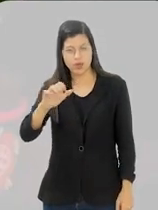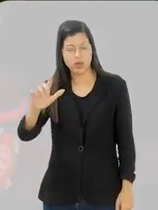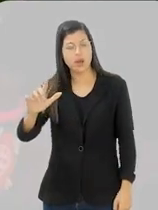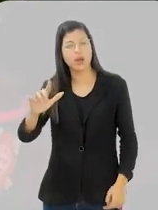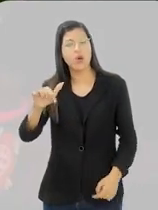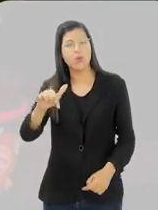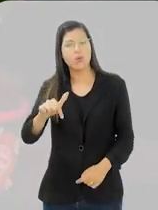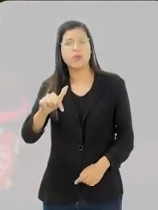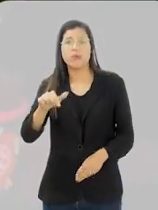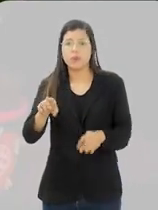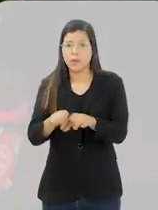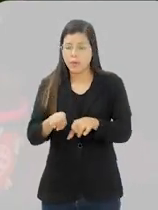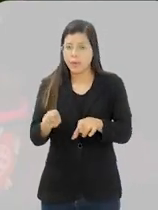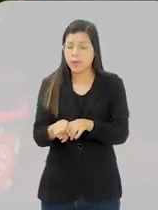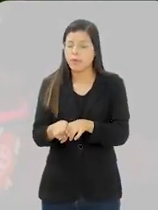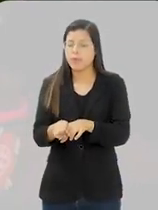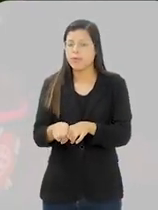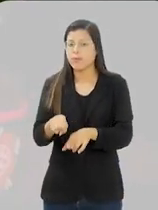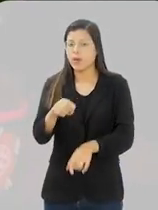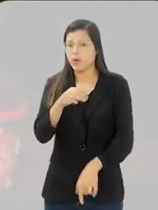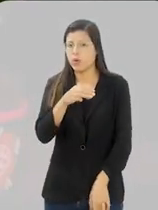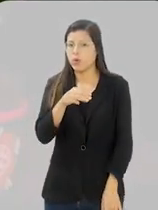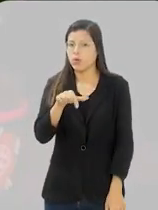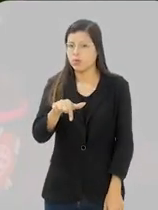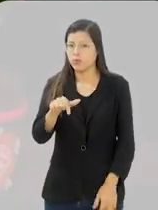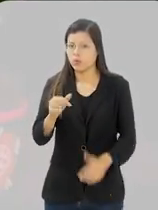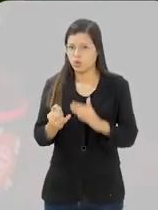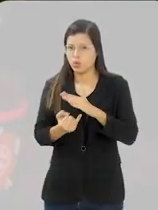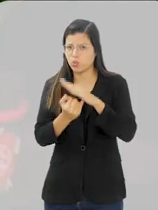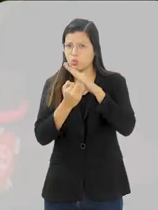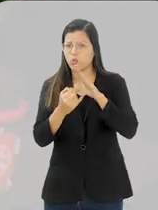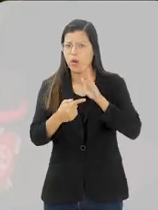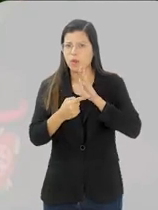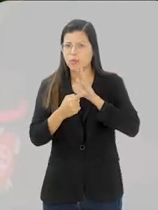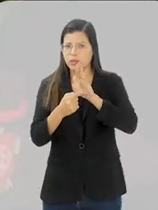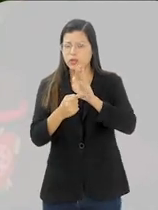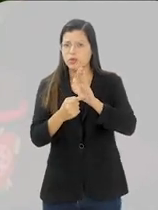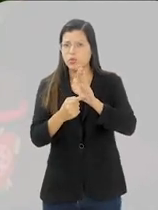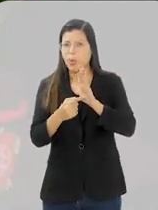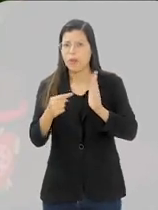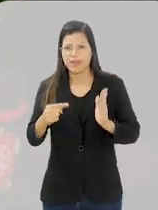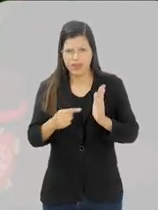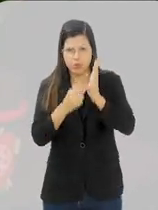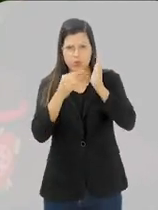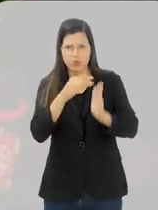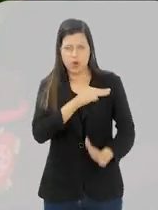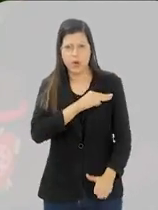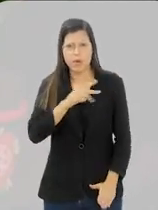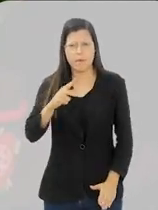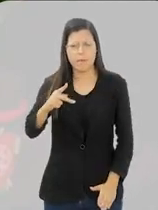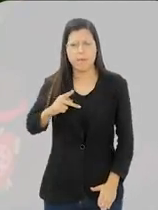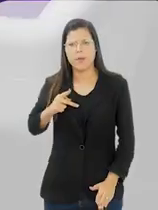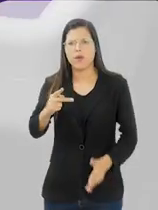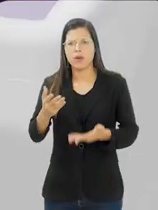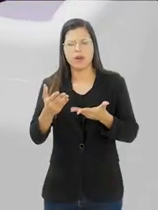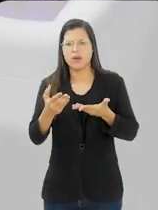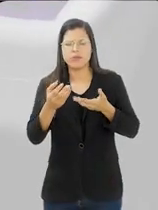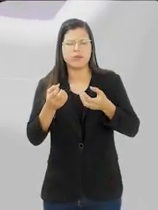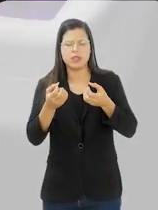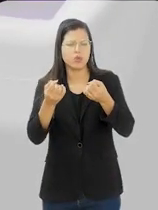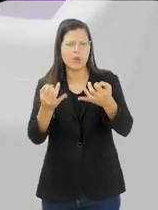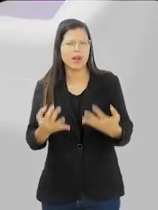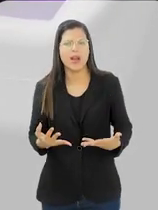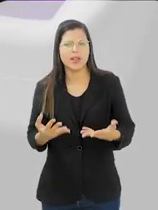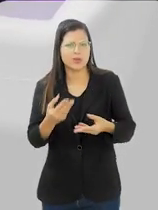uma denúncia ao Ministério Público e eu queria que você contasse o que que motivou essa denúncia do